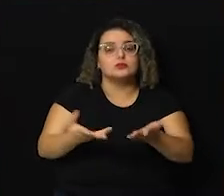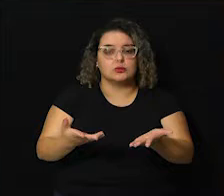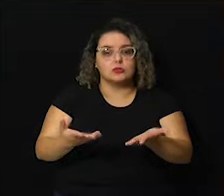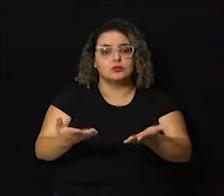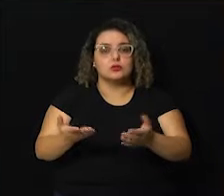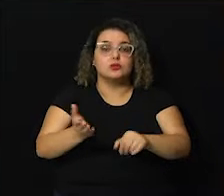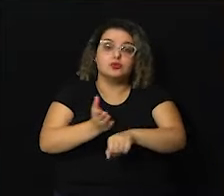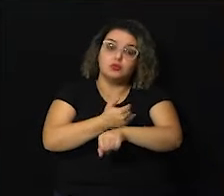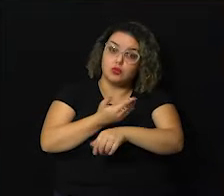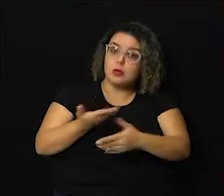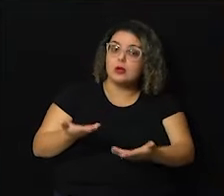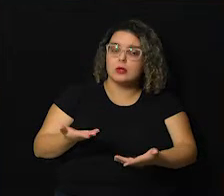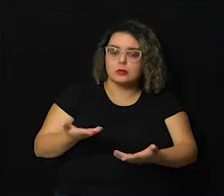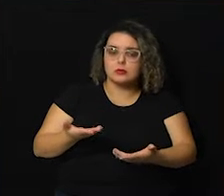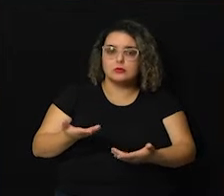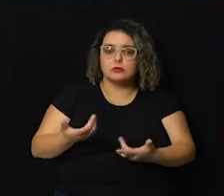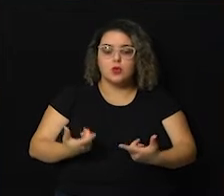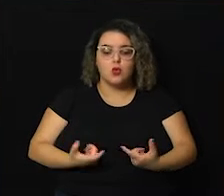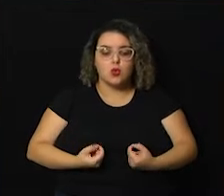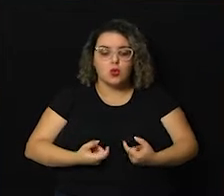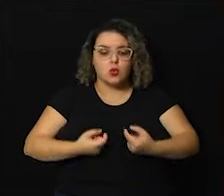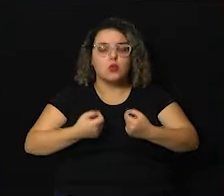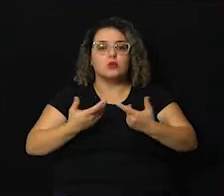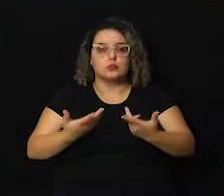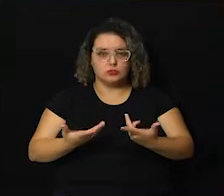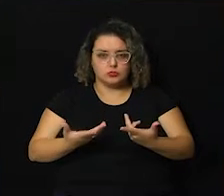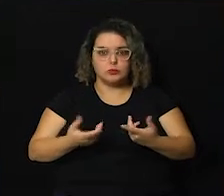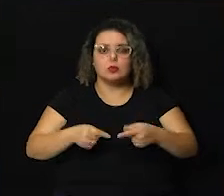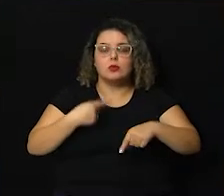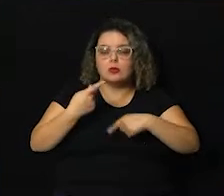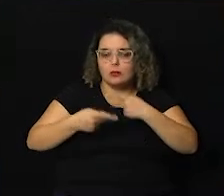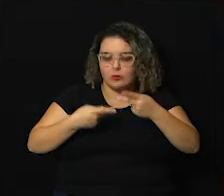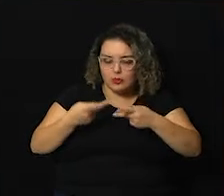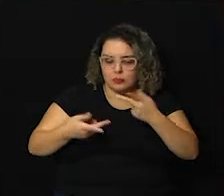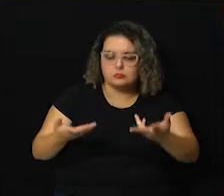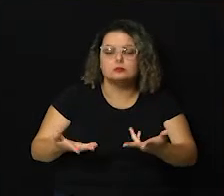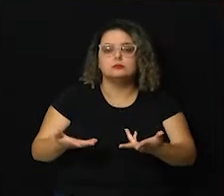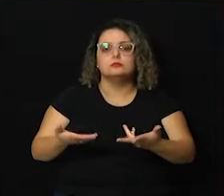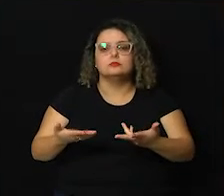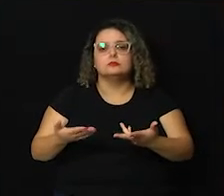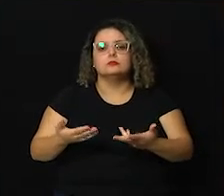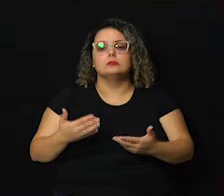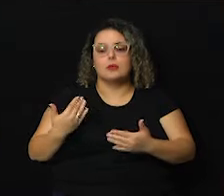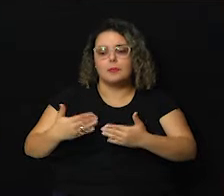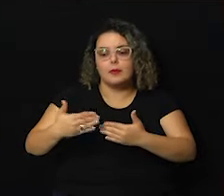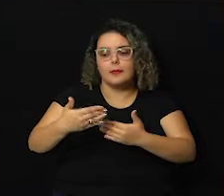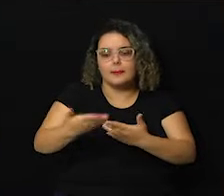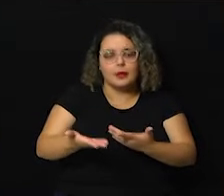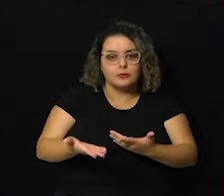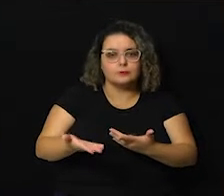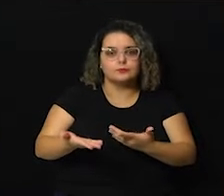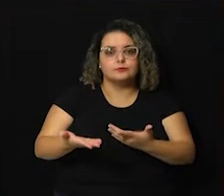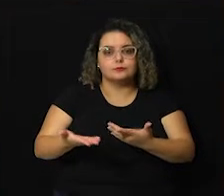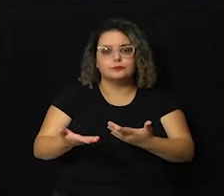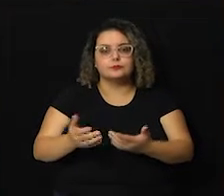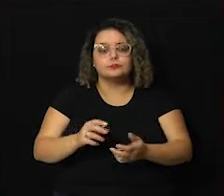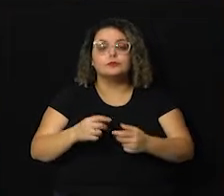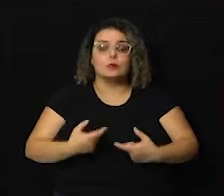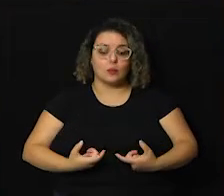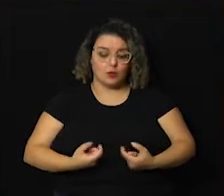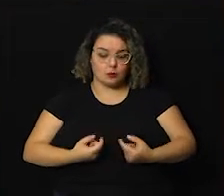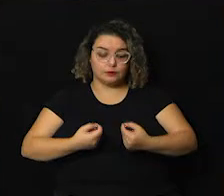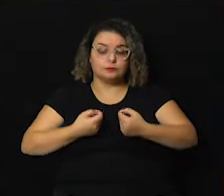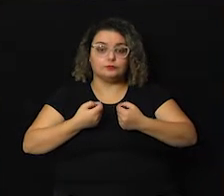mais precoce, que é no caso do câncer, como a gente já falou outras vezes aqui nos papos que a gente vem tendo, né? É no caso